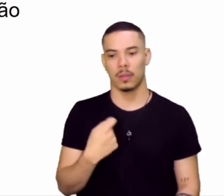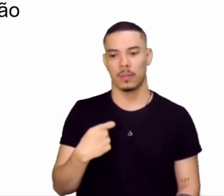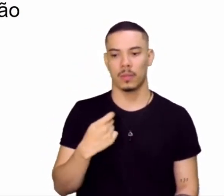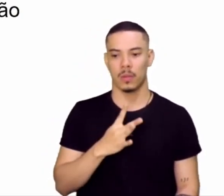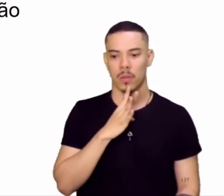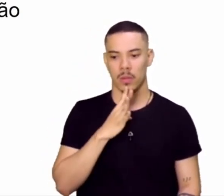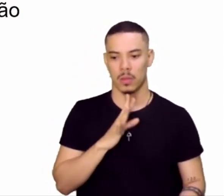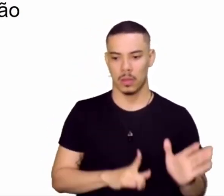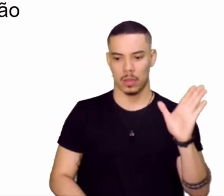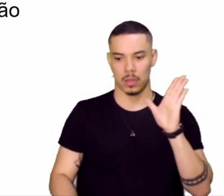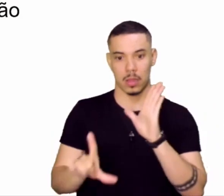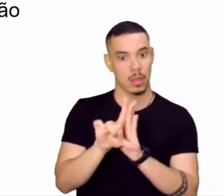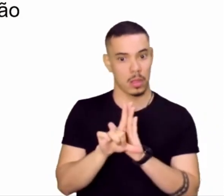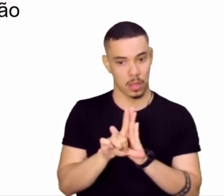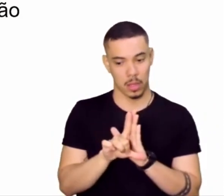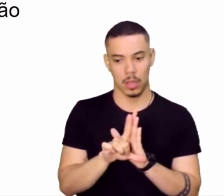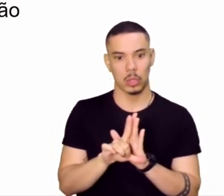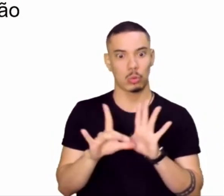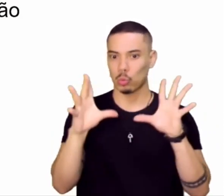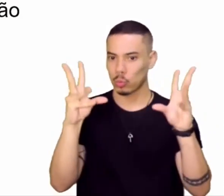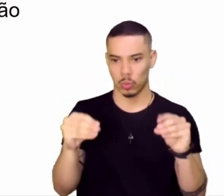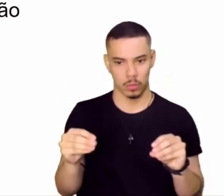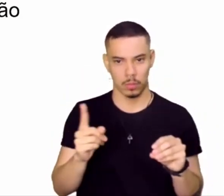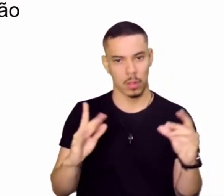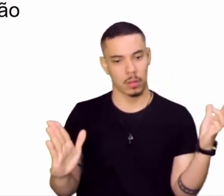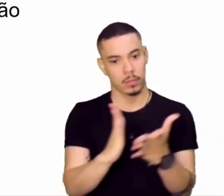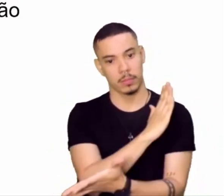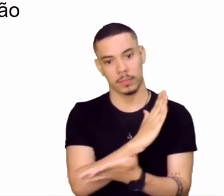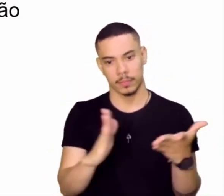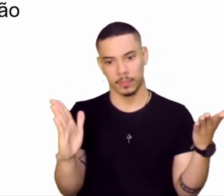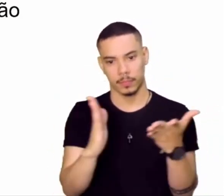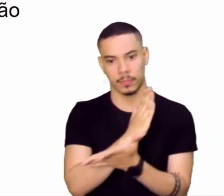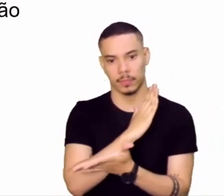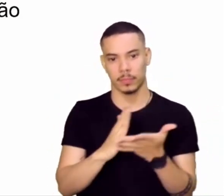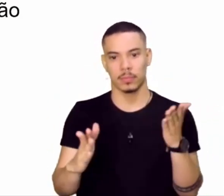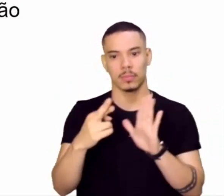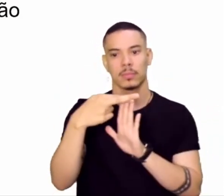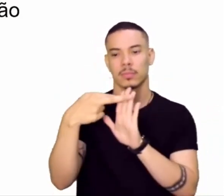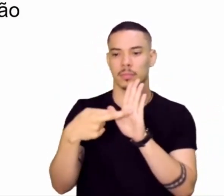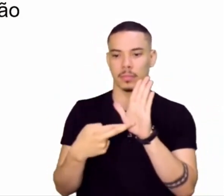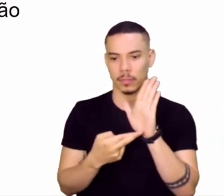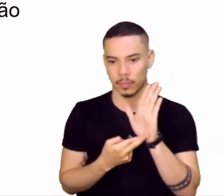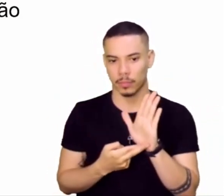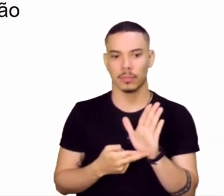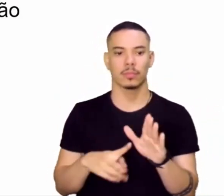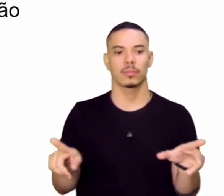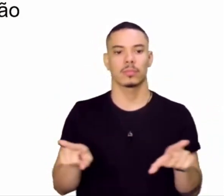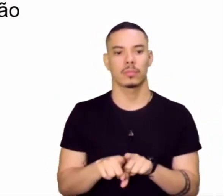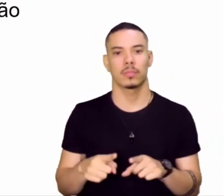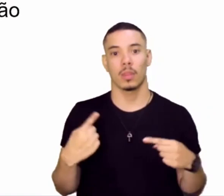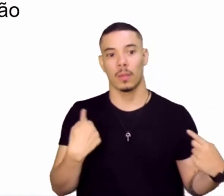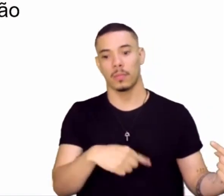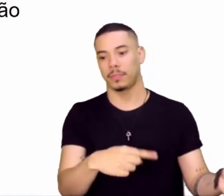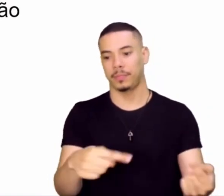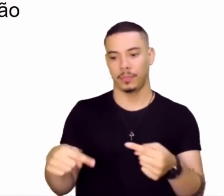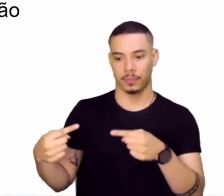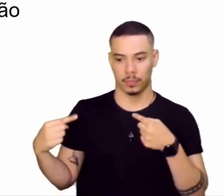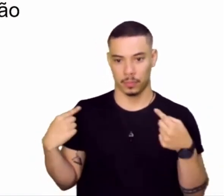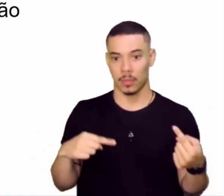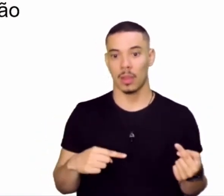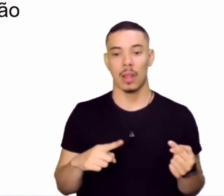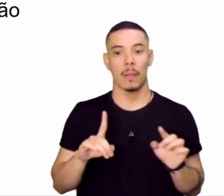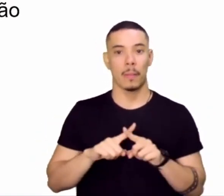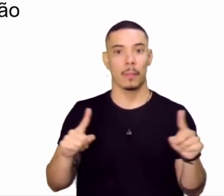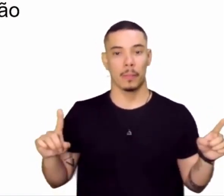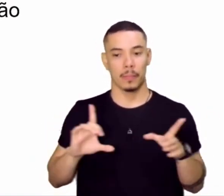leis, um pouco, tá? Não precisa conhecer as regras, as políticas públicas, etc. A